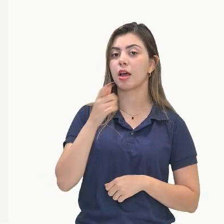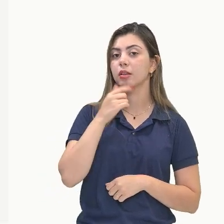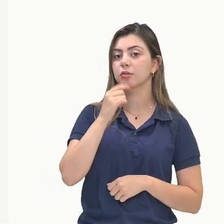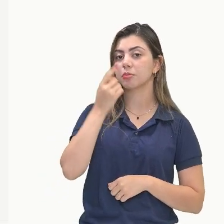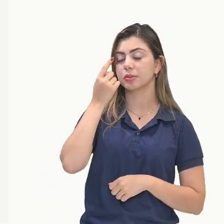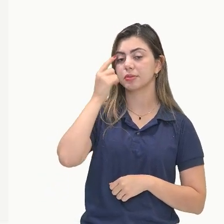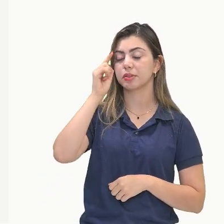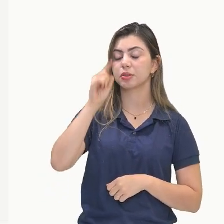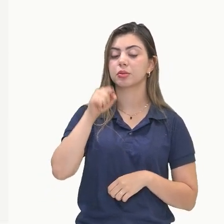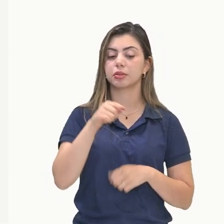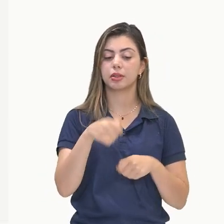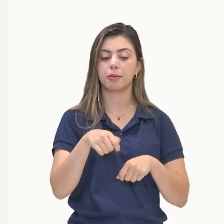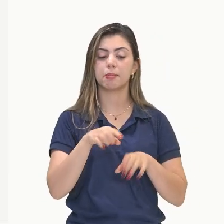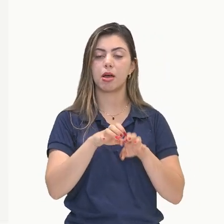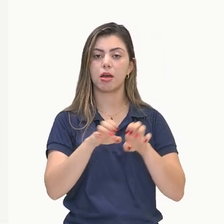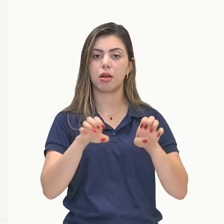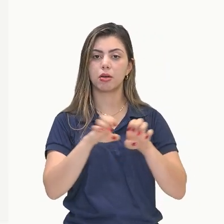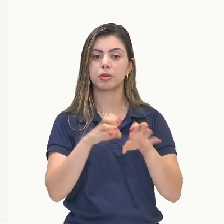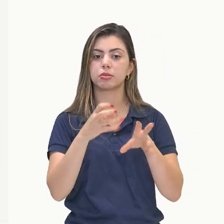a força magnética.